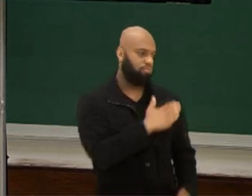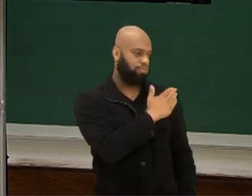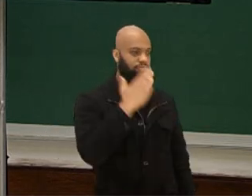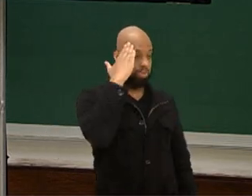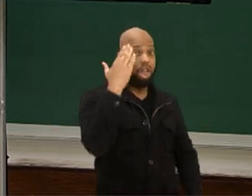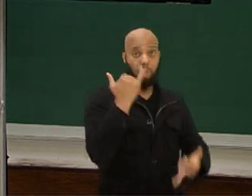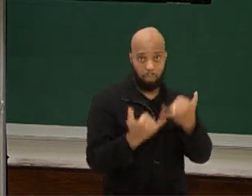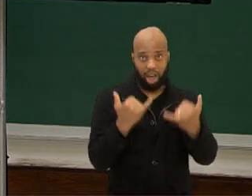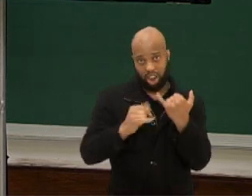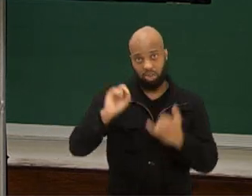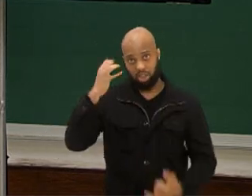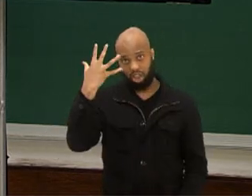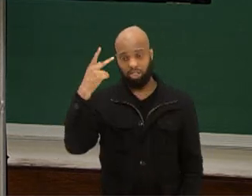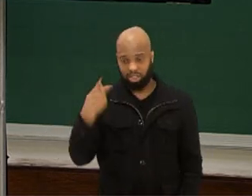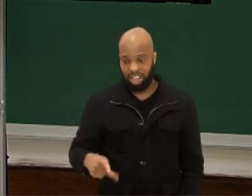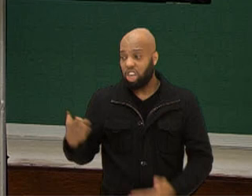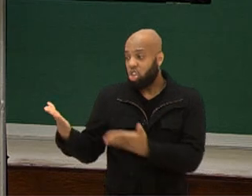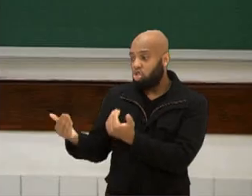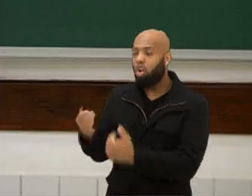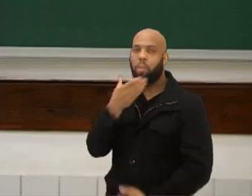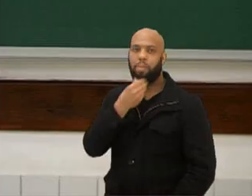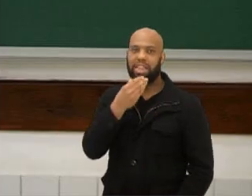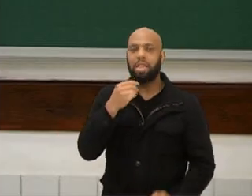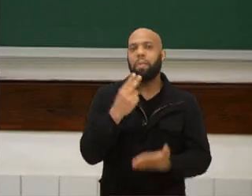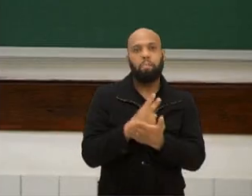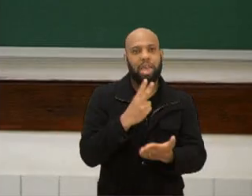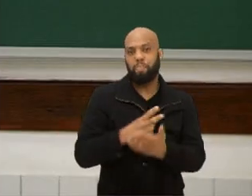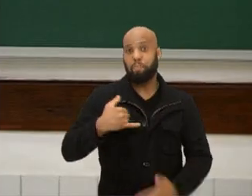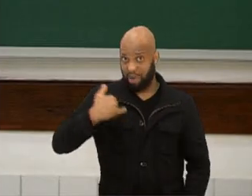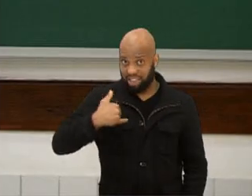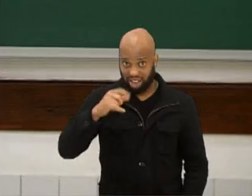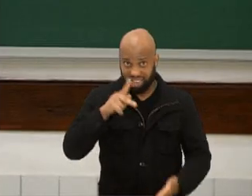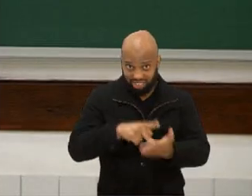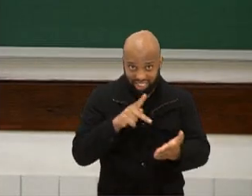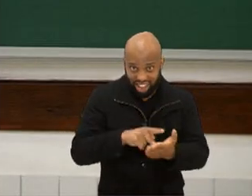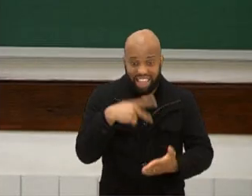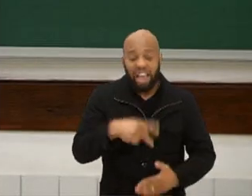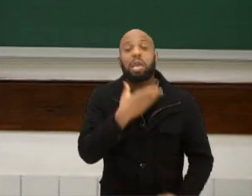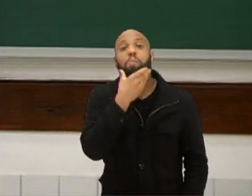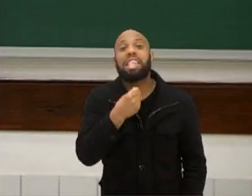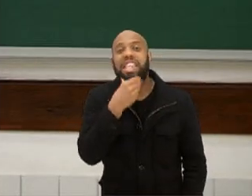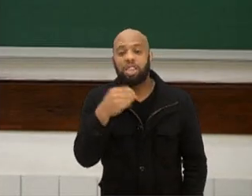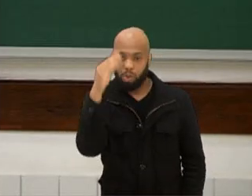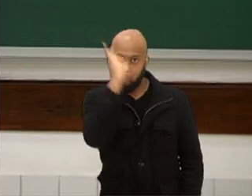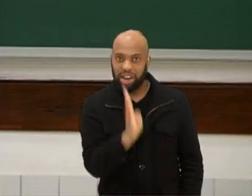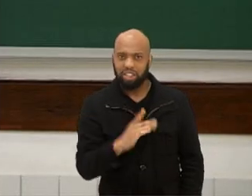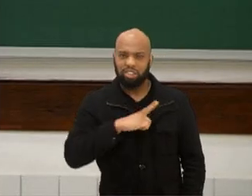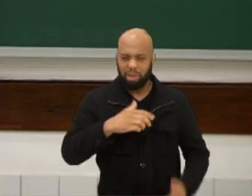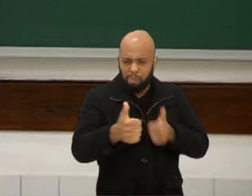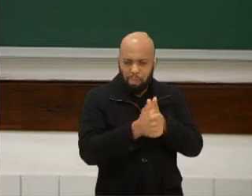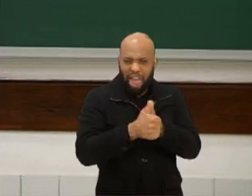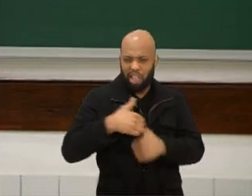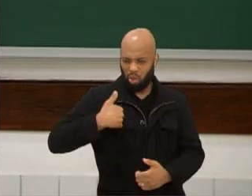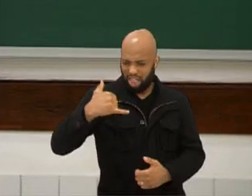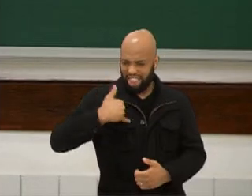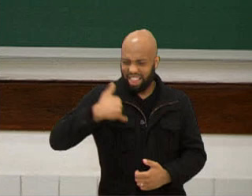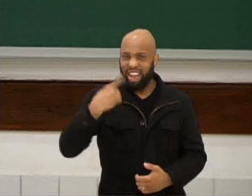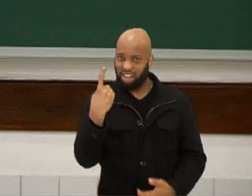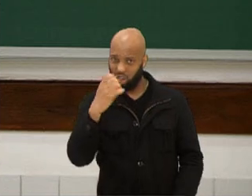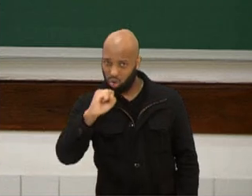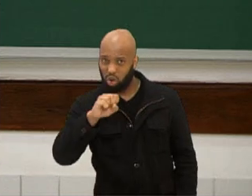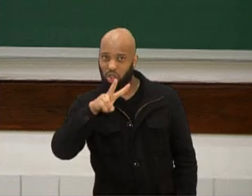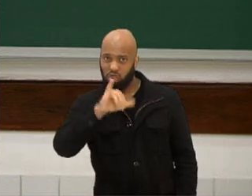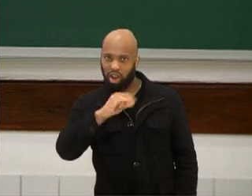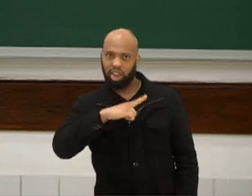que acontece com os jovens brasileiros de mesma idade, não é isso? Aí os meninos que estão próximos aí aos 18